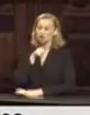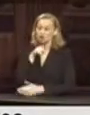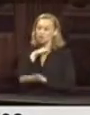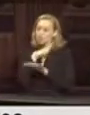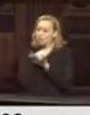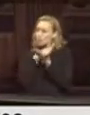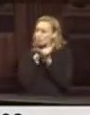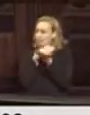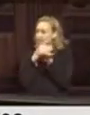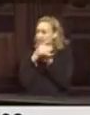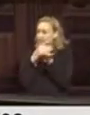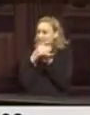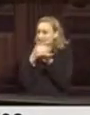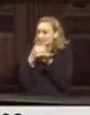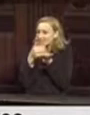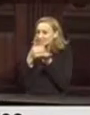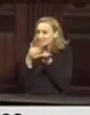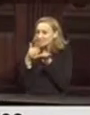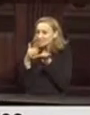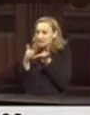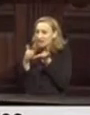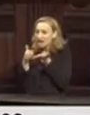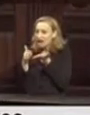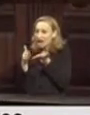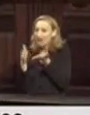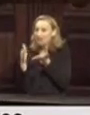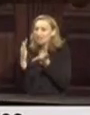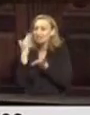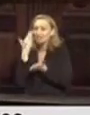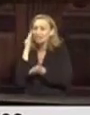começa a desmontar o sistema.